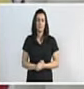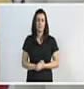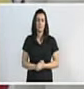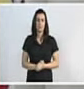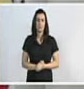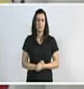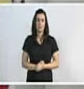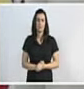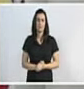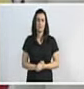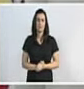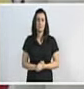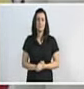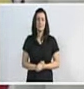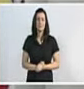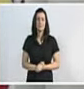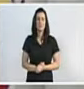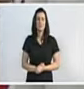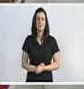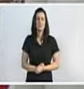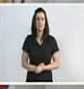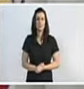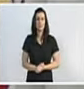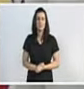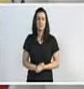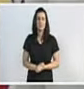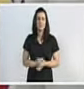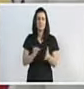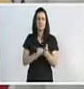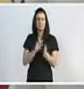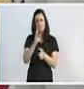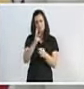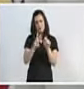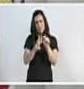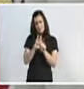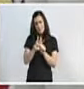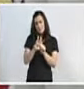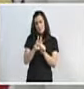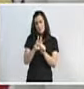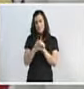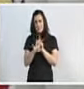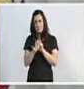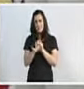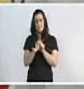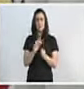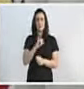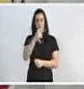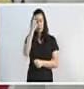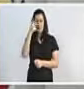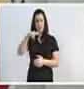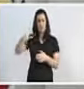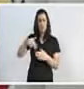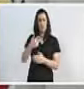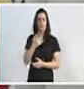Estava desacreditado, nós sabemos disso, e há menos de 3 meses. Né? Há menos de 3 meses, se alguém viesse nessa tribuna aqui,